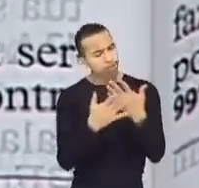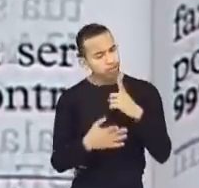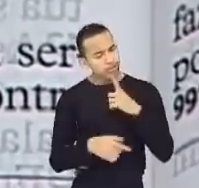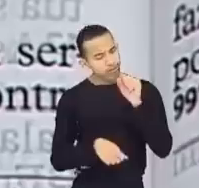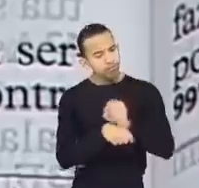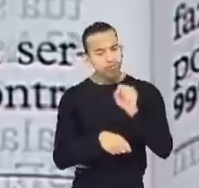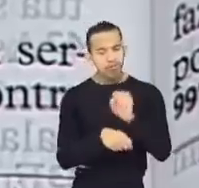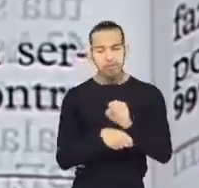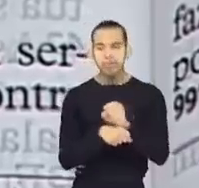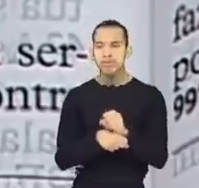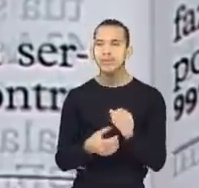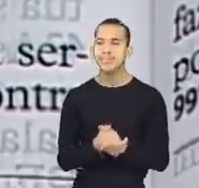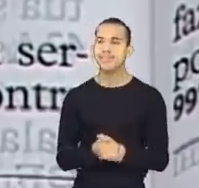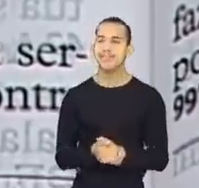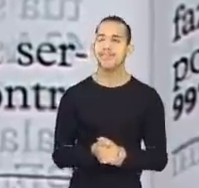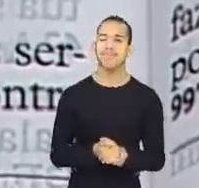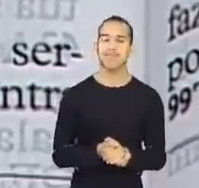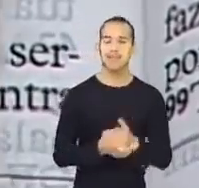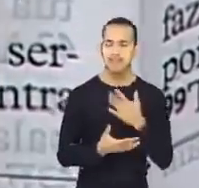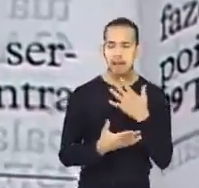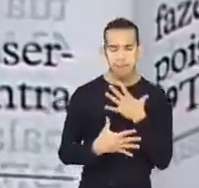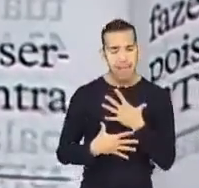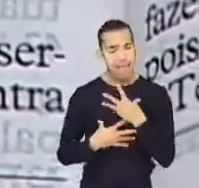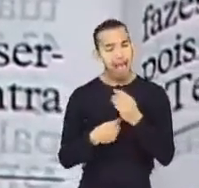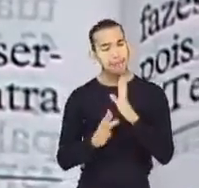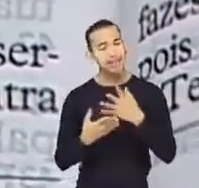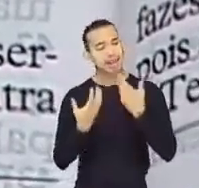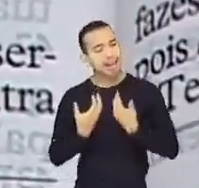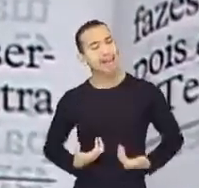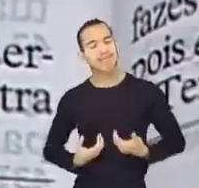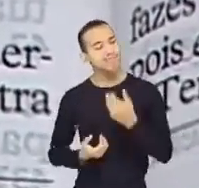esperei por tanto tempo, que a minha alma se abateu, desfaleceu, cansou,